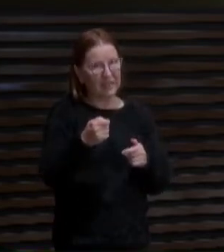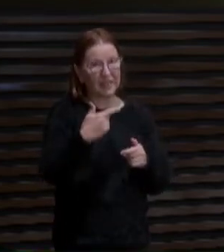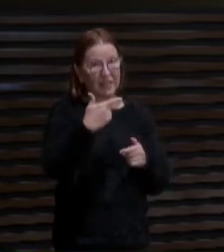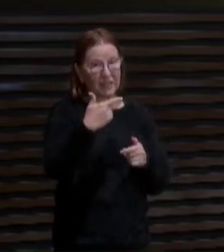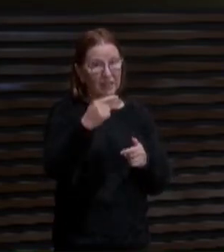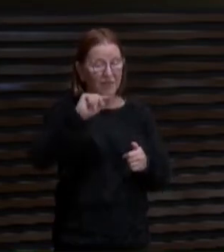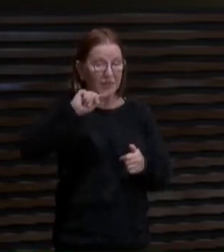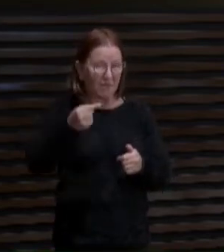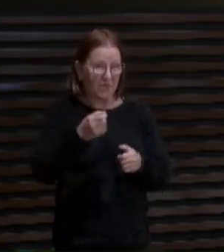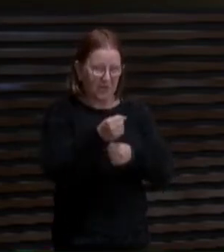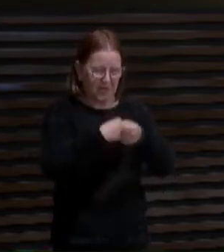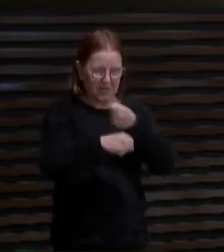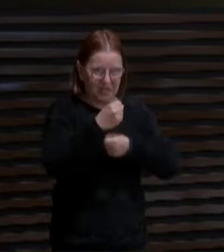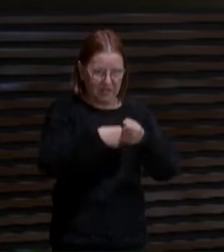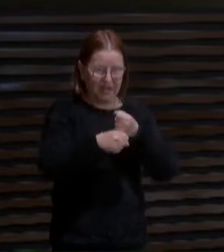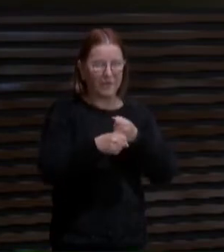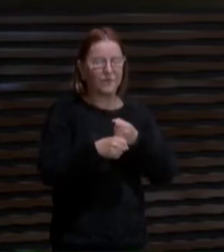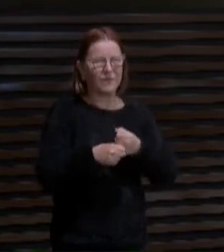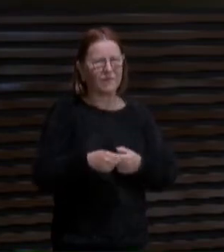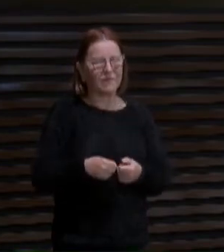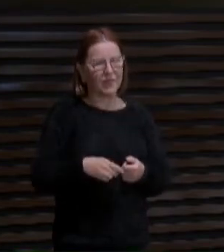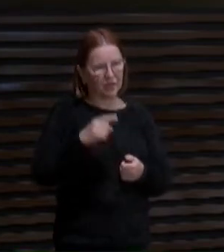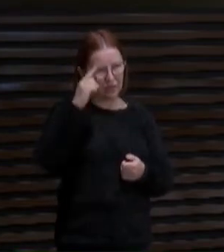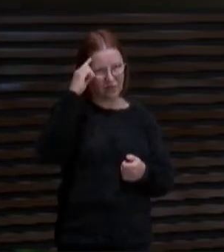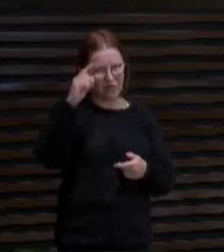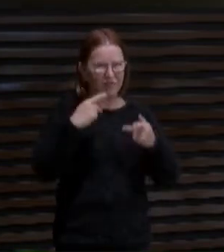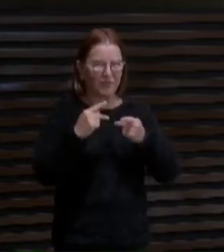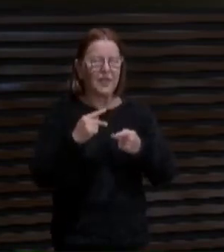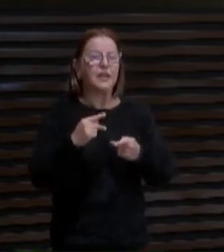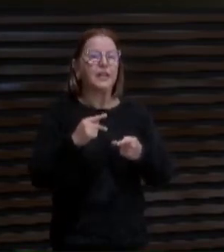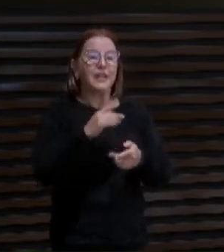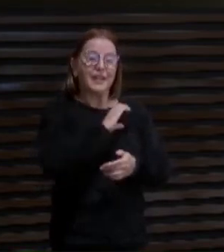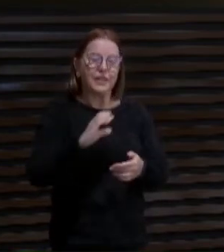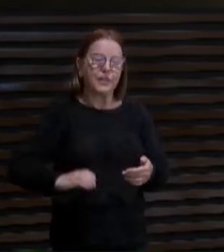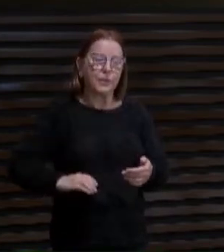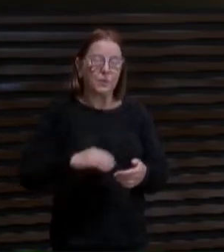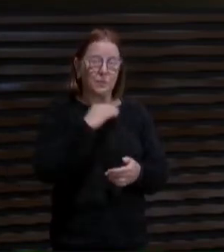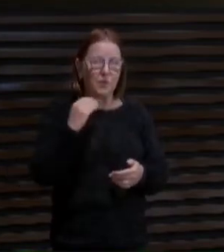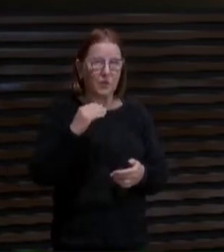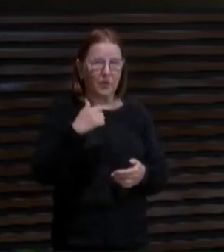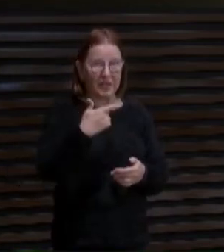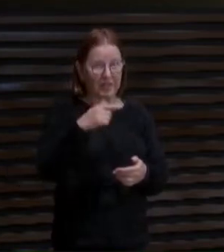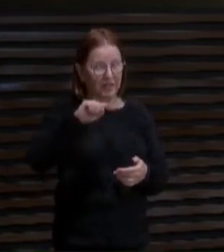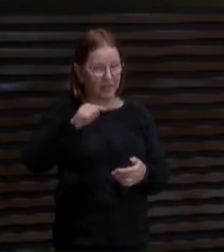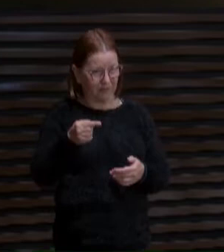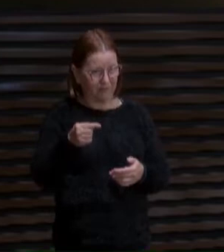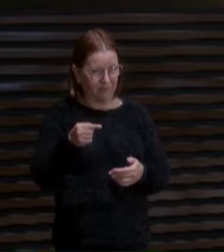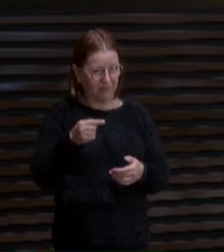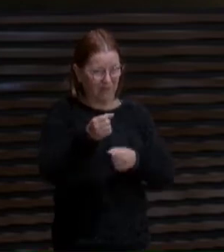que uma vez eu já disse aqui eu disse que Cristian morrer por nós é dois mil anos atrás e um teólogo de plantão